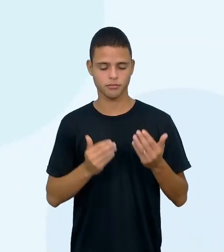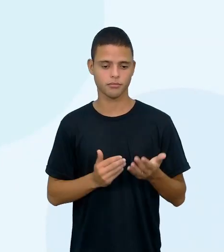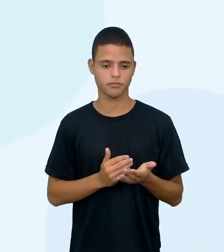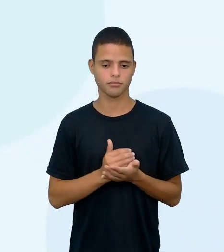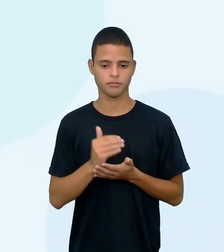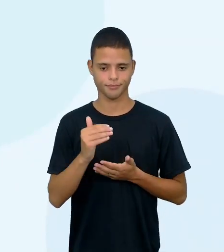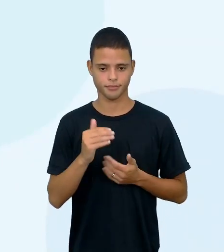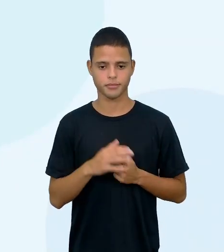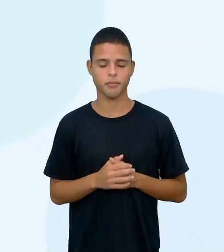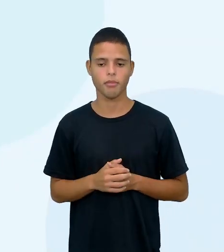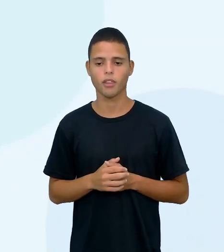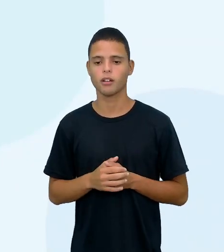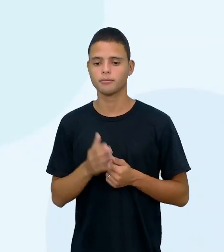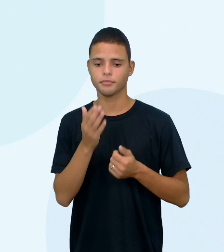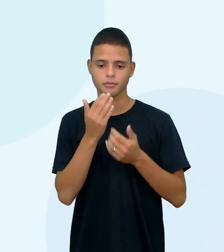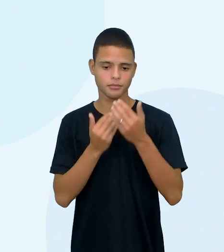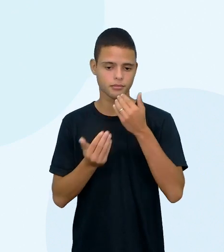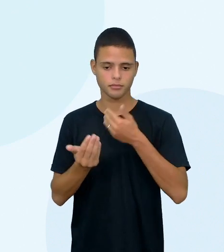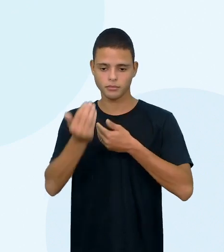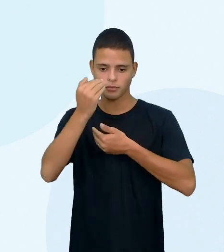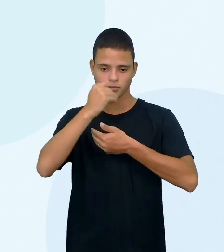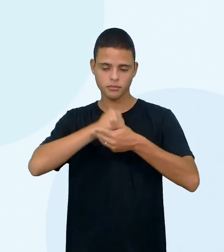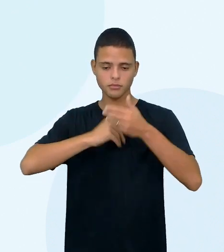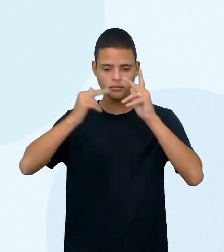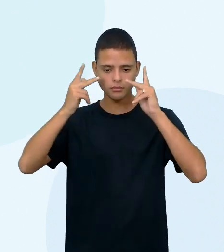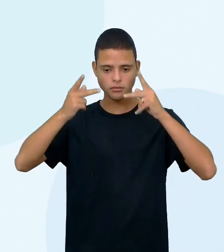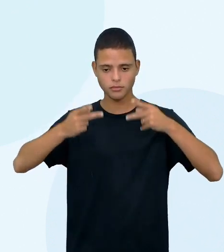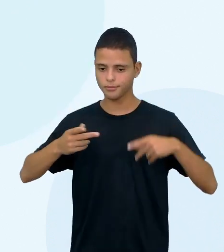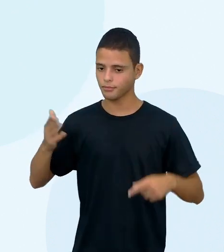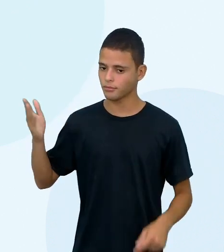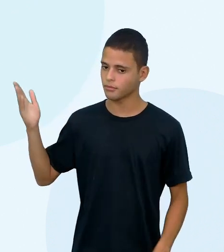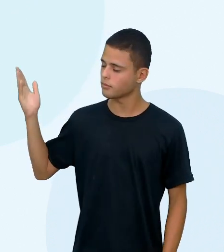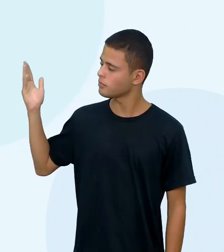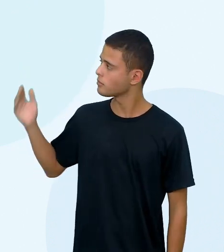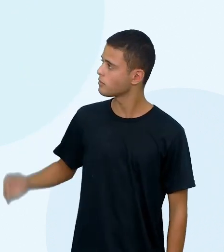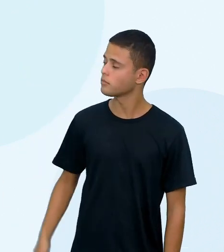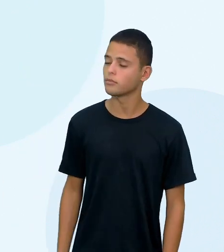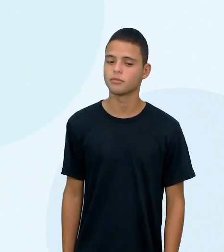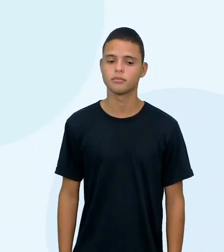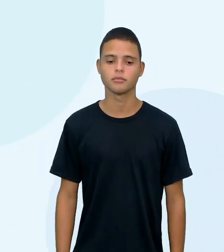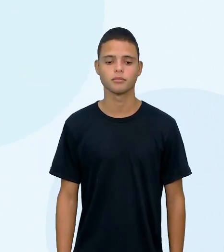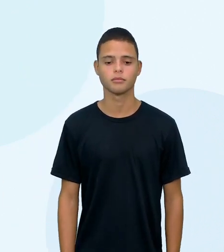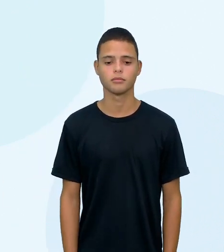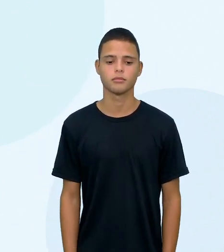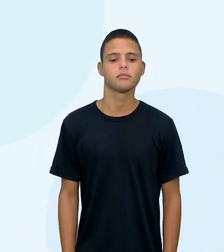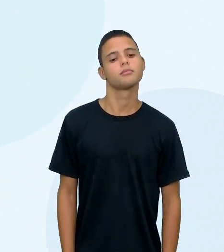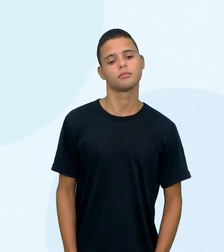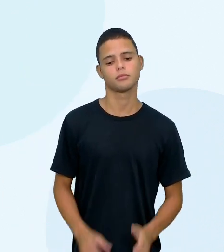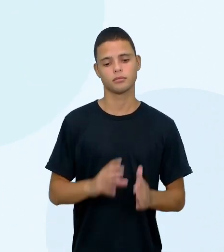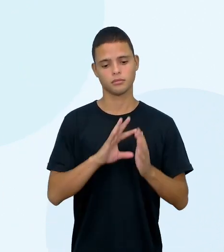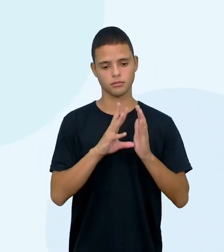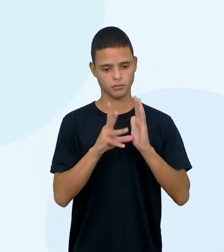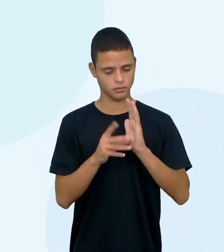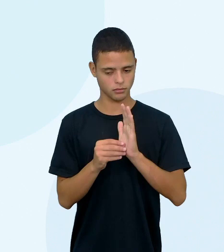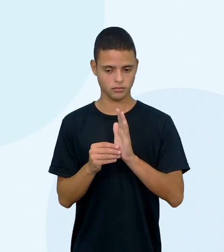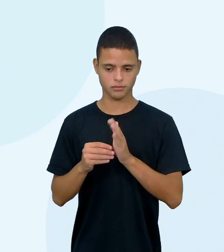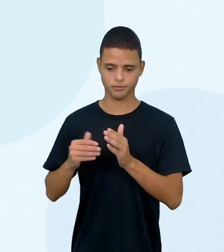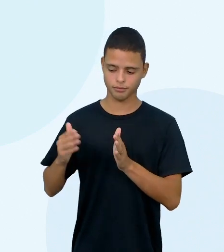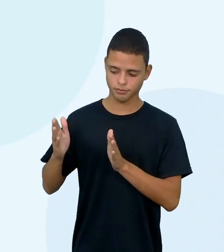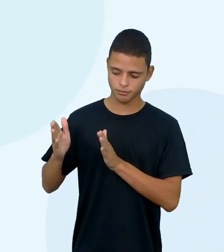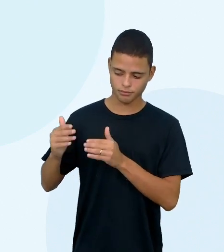digestão humana, né? A digestão humana está aparecendo aí para vocês, né? Todo o processo, né? Como